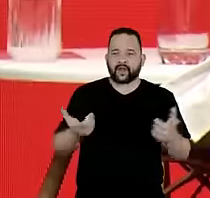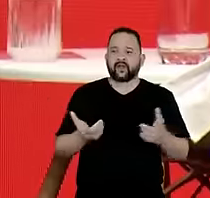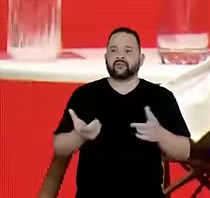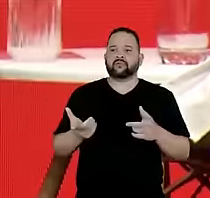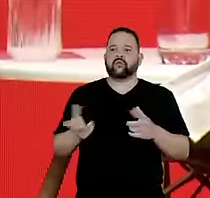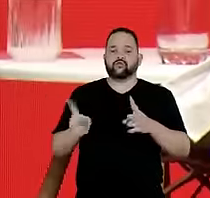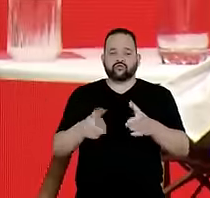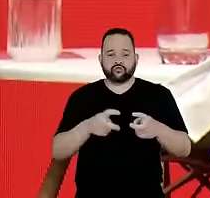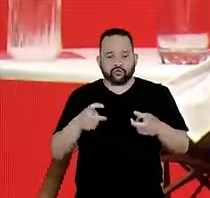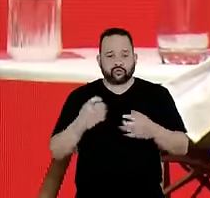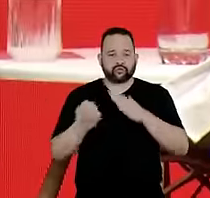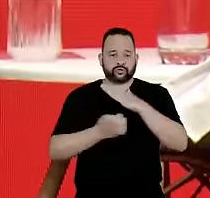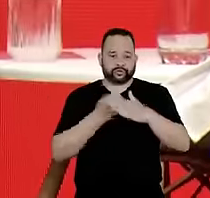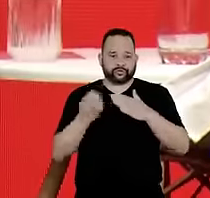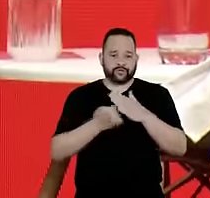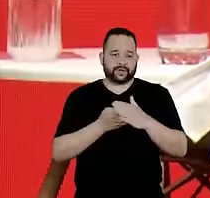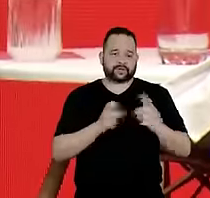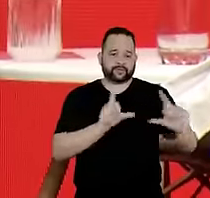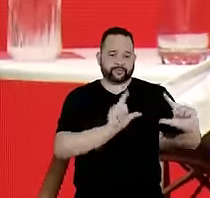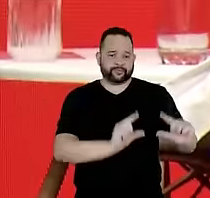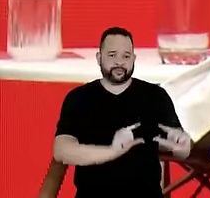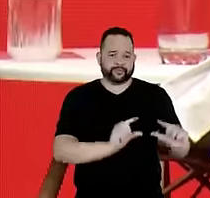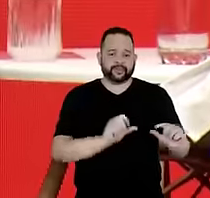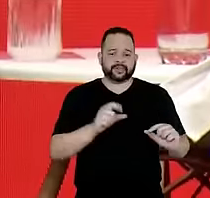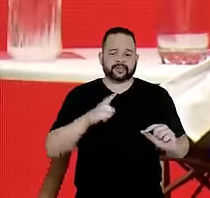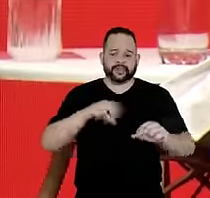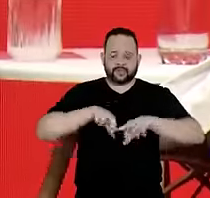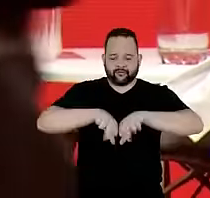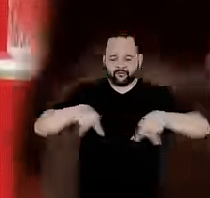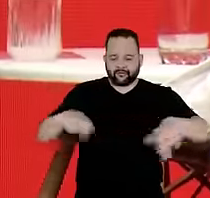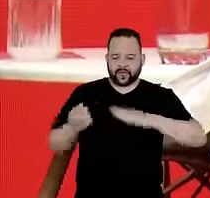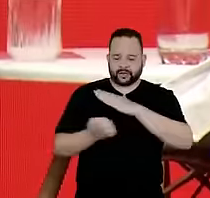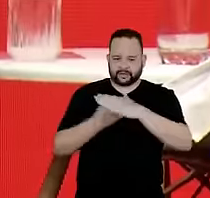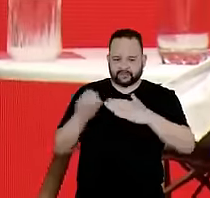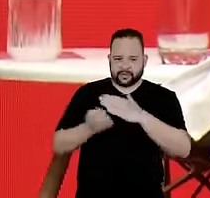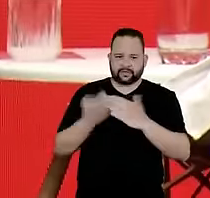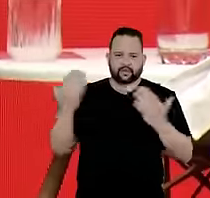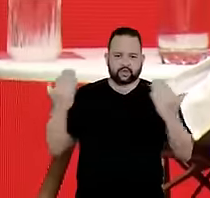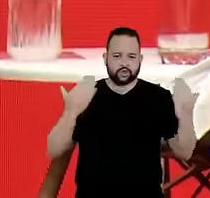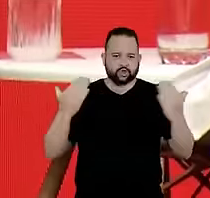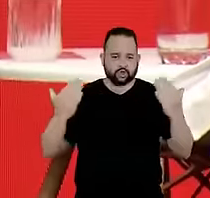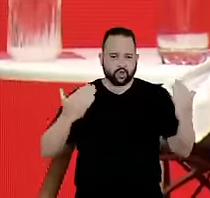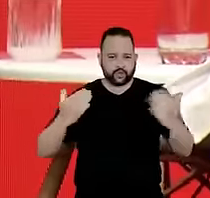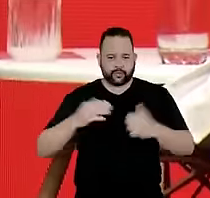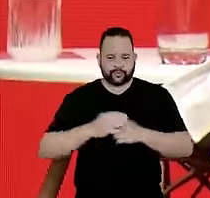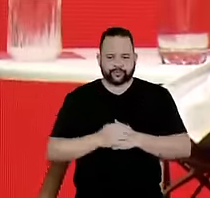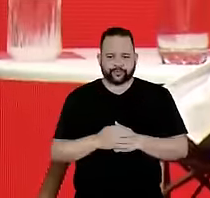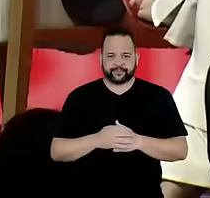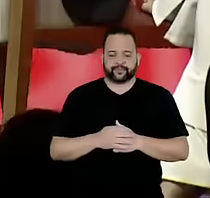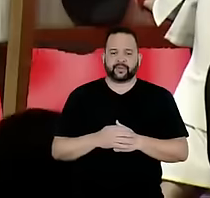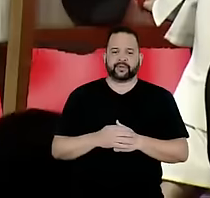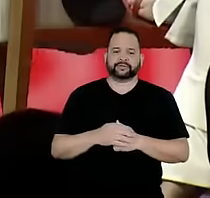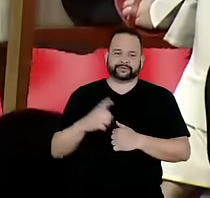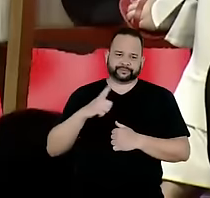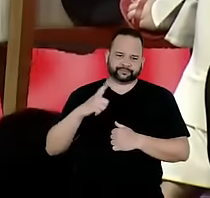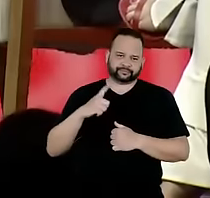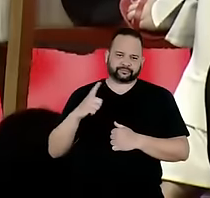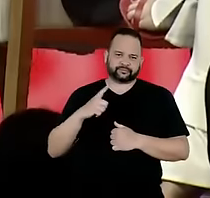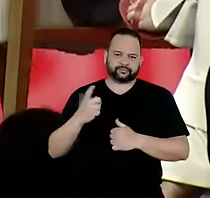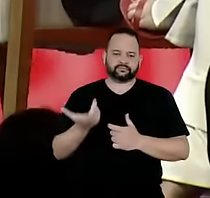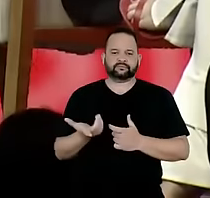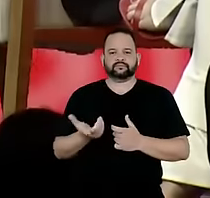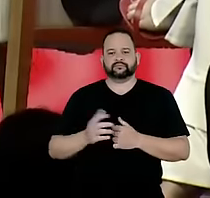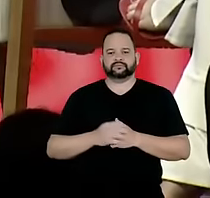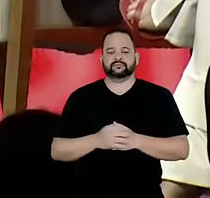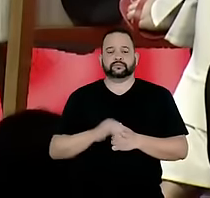várias empresas que quando você compara com esse yield da ntnb né Tem um Y pega várias utilities né com juro Real